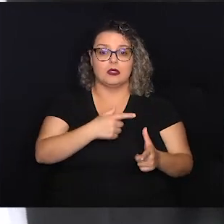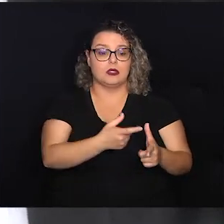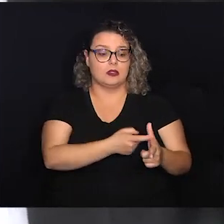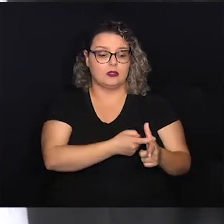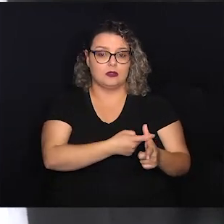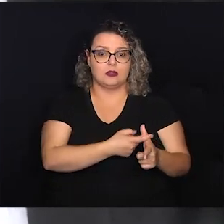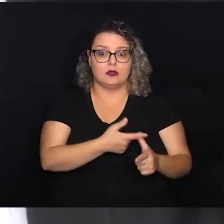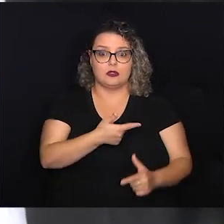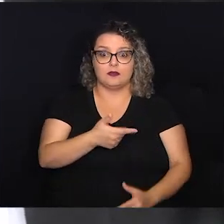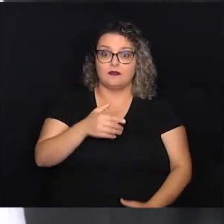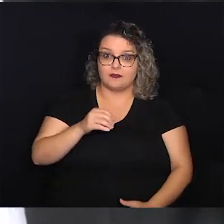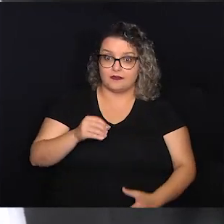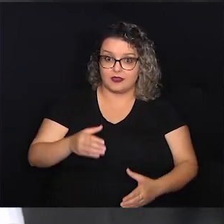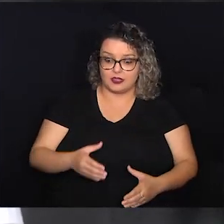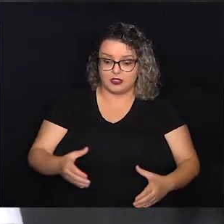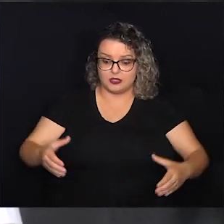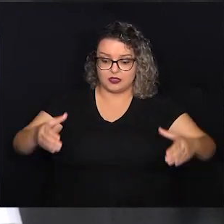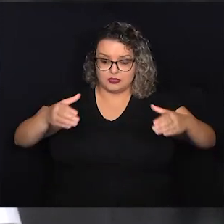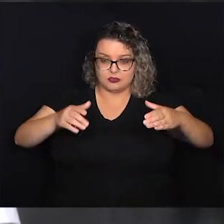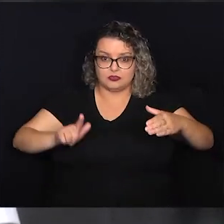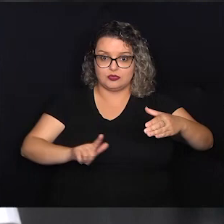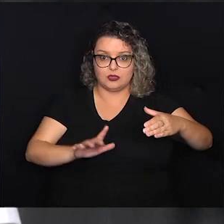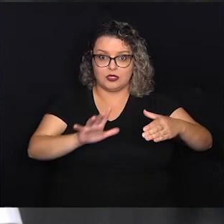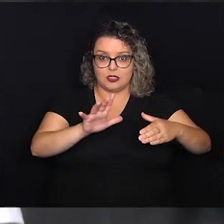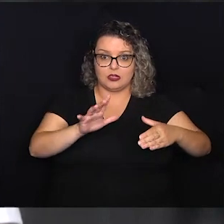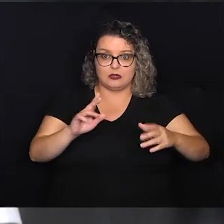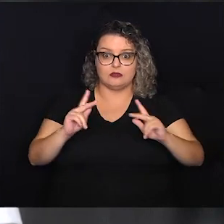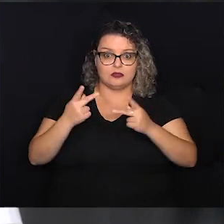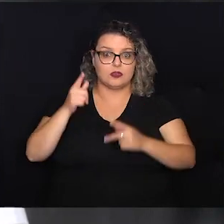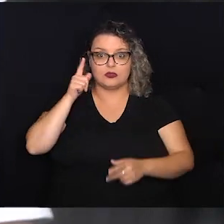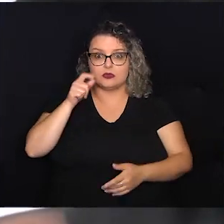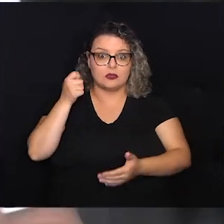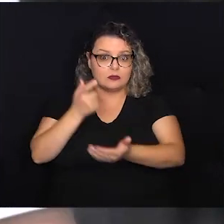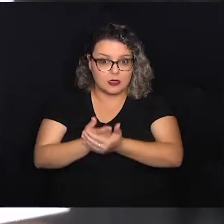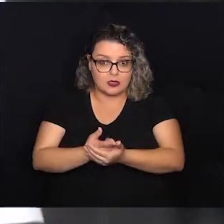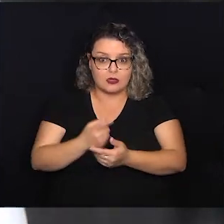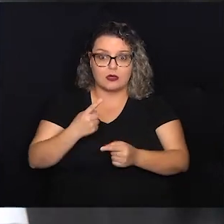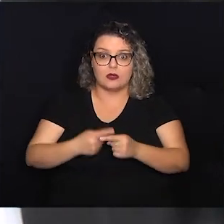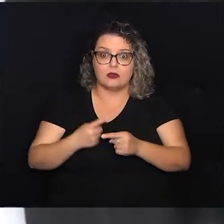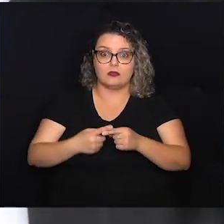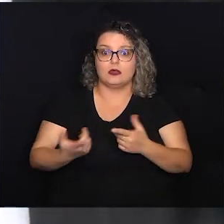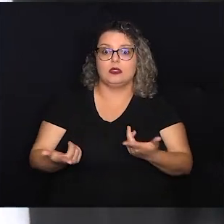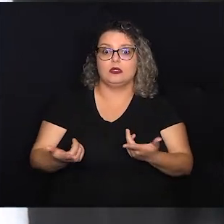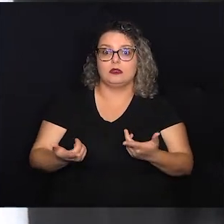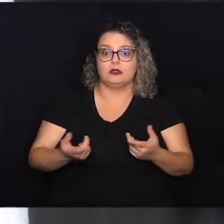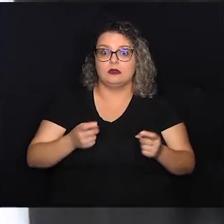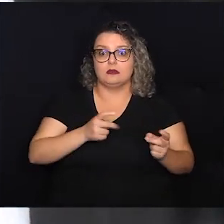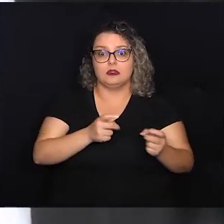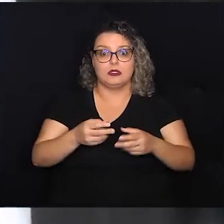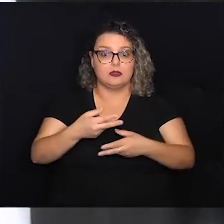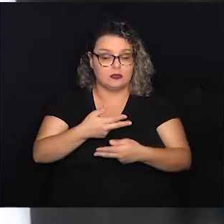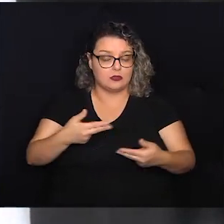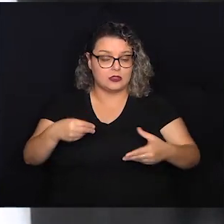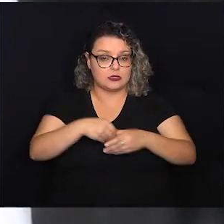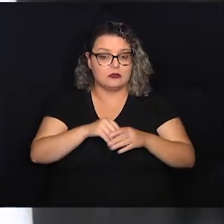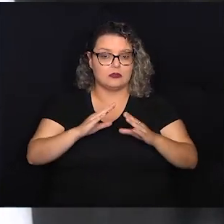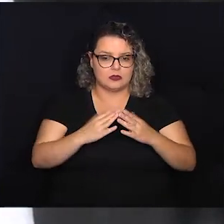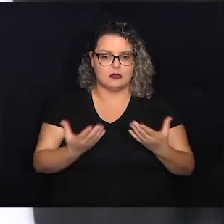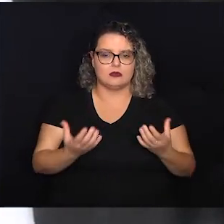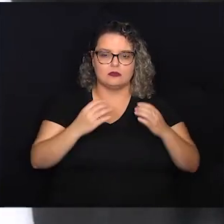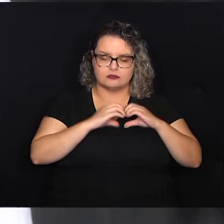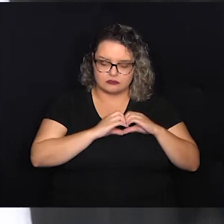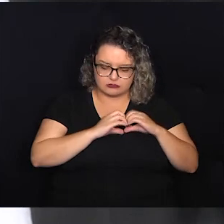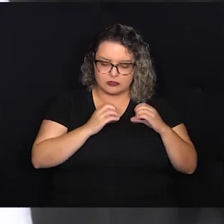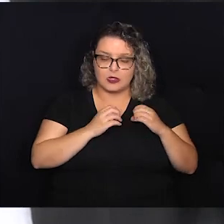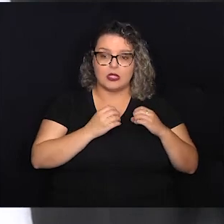noção, 20 botijões para um rapaz de Hortolândia que eu devia e não conseguia pagar porque eu estava vendendo a coisinha de casa. Mas na medida que o meu coração